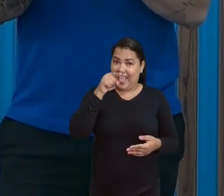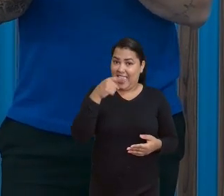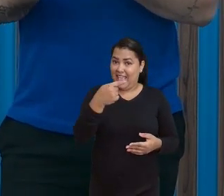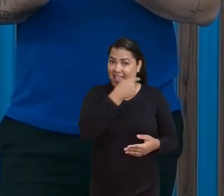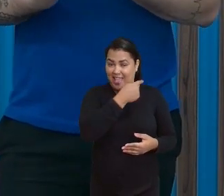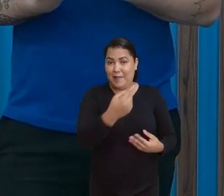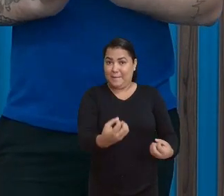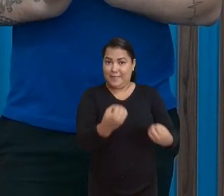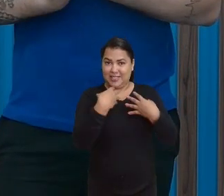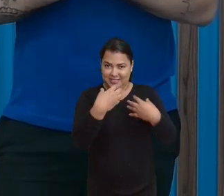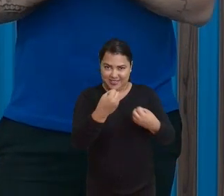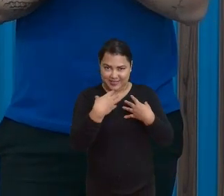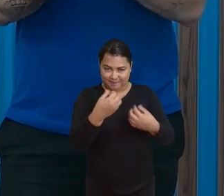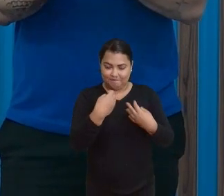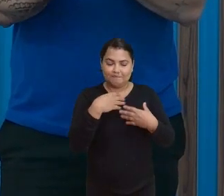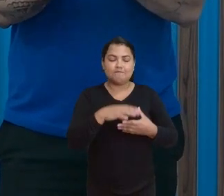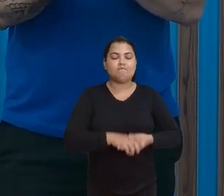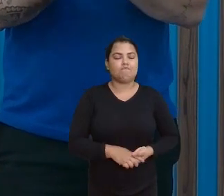vê